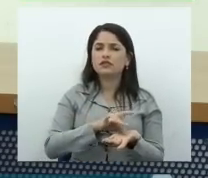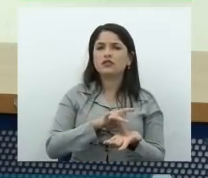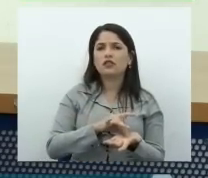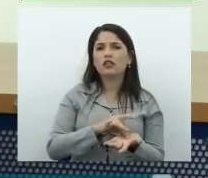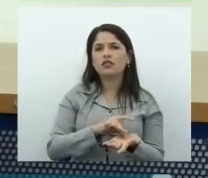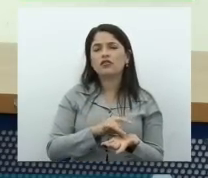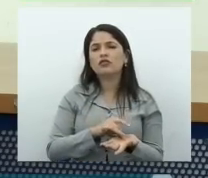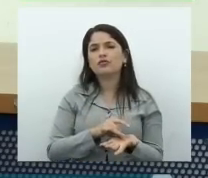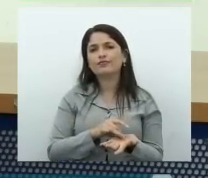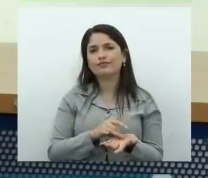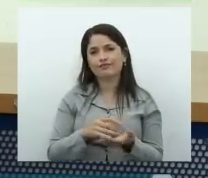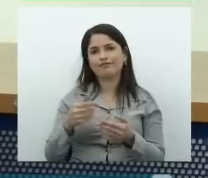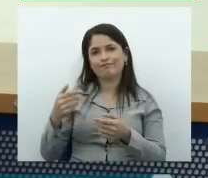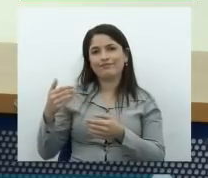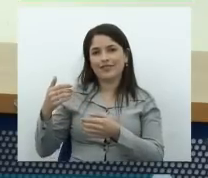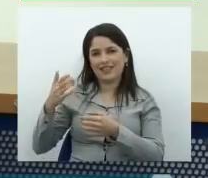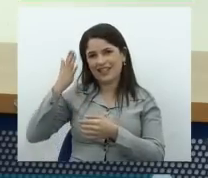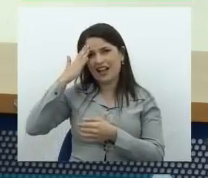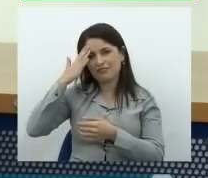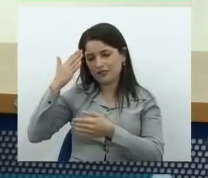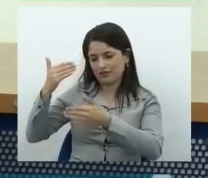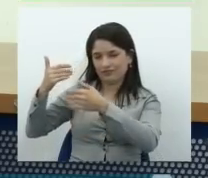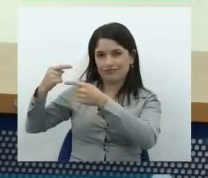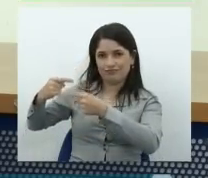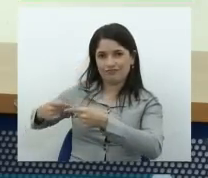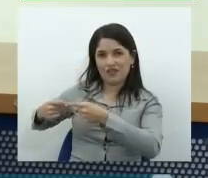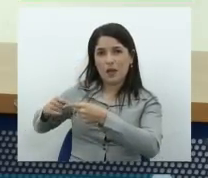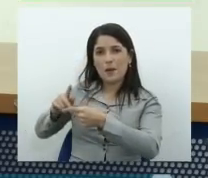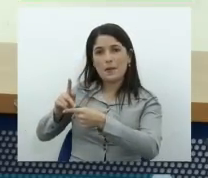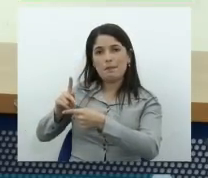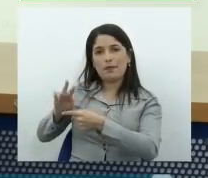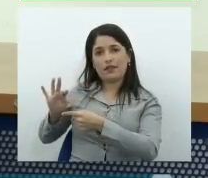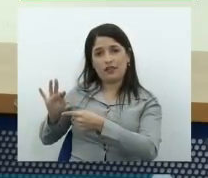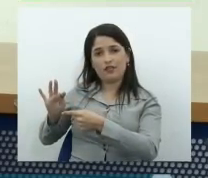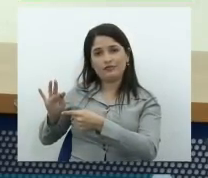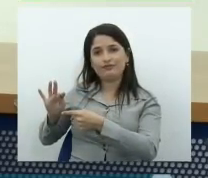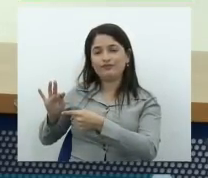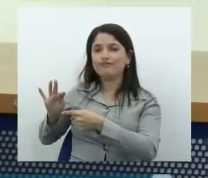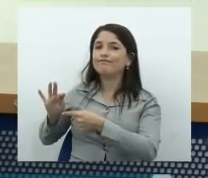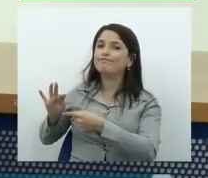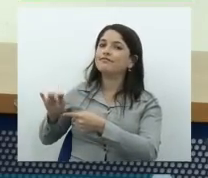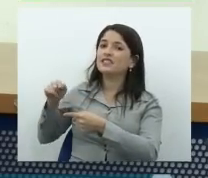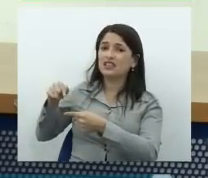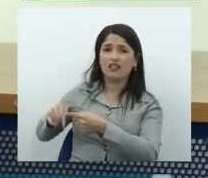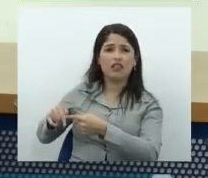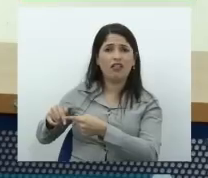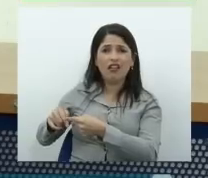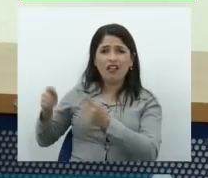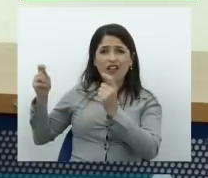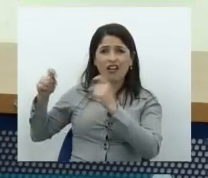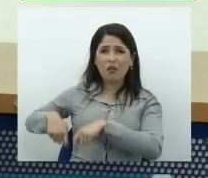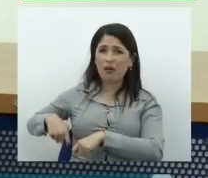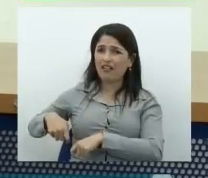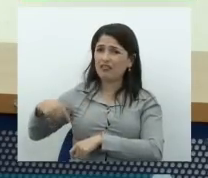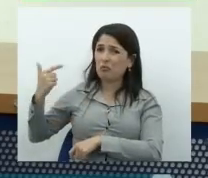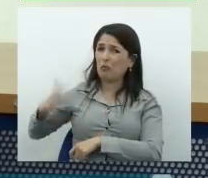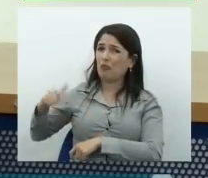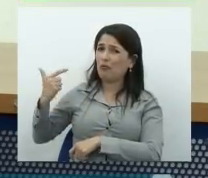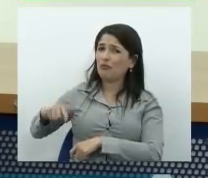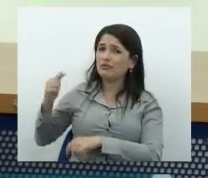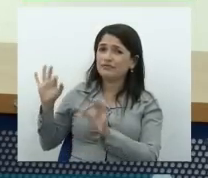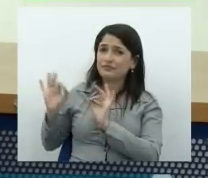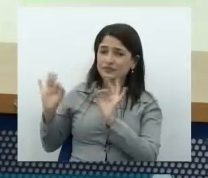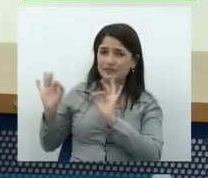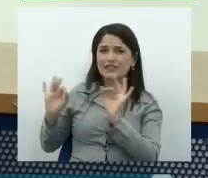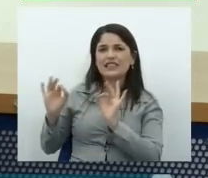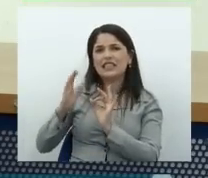dessa administração do PT é enorme. Nós vemos aí, eu tenho andado, e vemos a questão da saúde uma calamidade pública. O